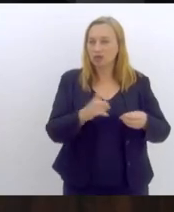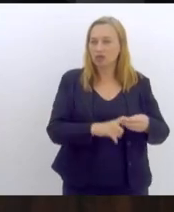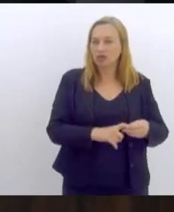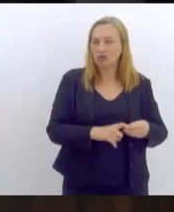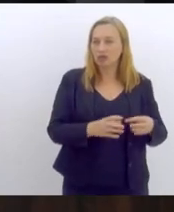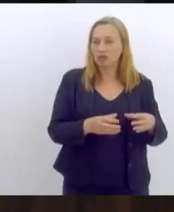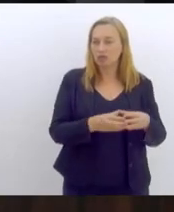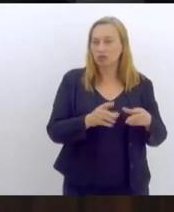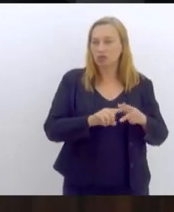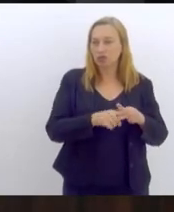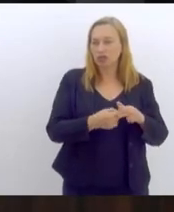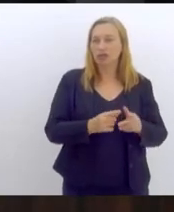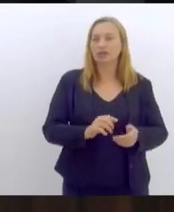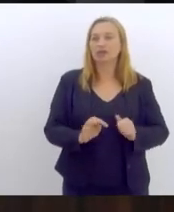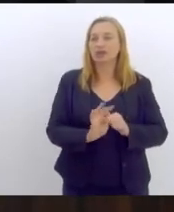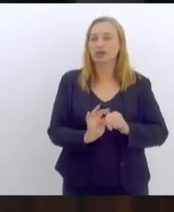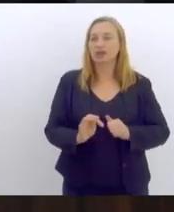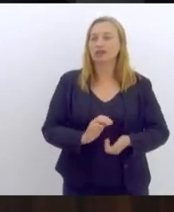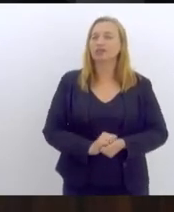comissões técnicas.